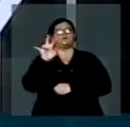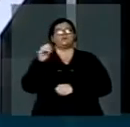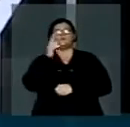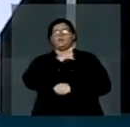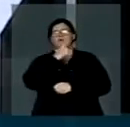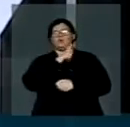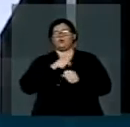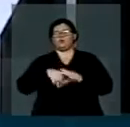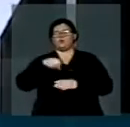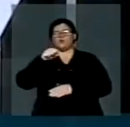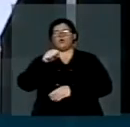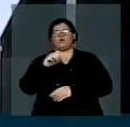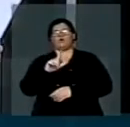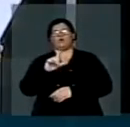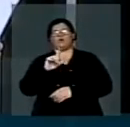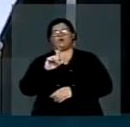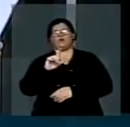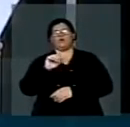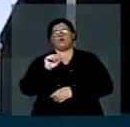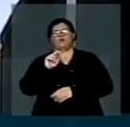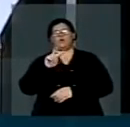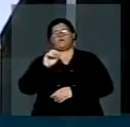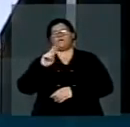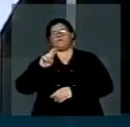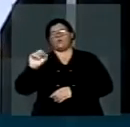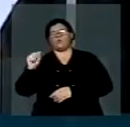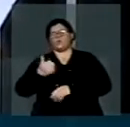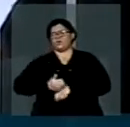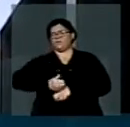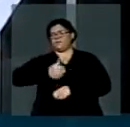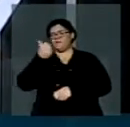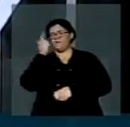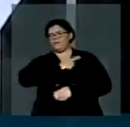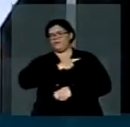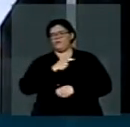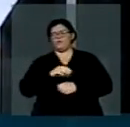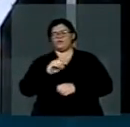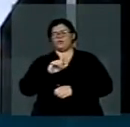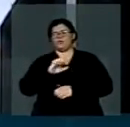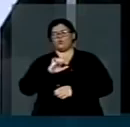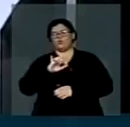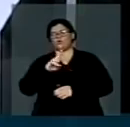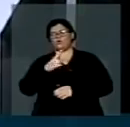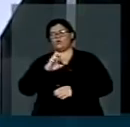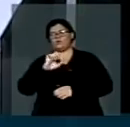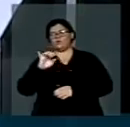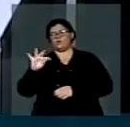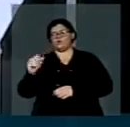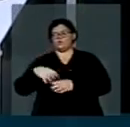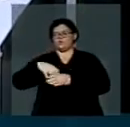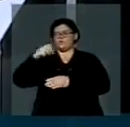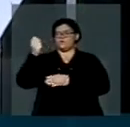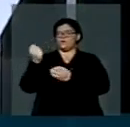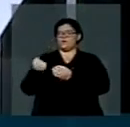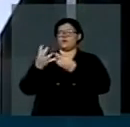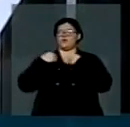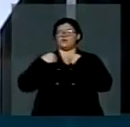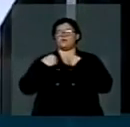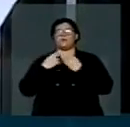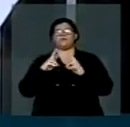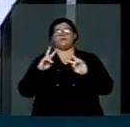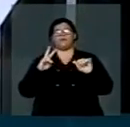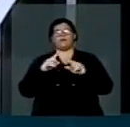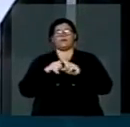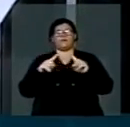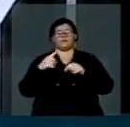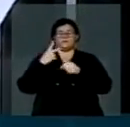ano passado. É possível ainda que os investimentos atrelados aos novos contratos de concessão nos setores de transporte e petróleo